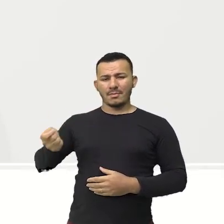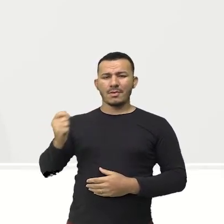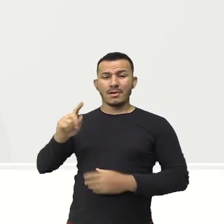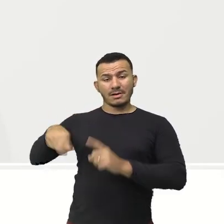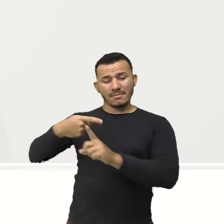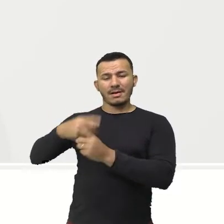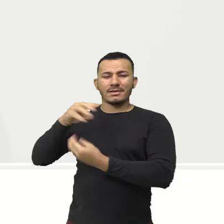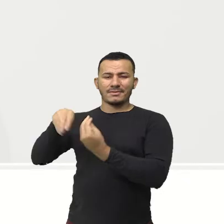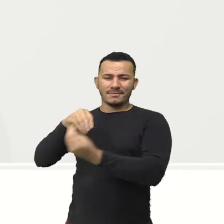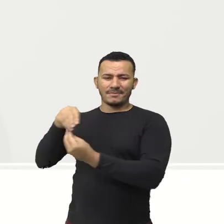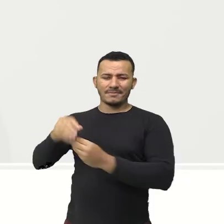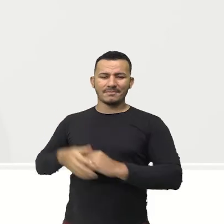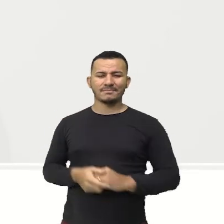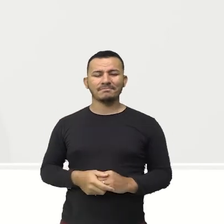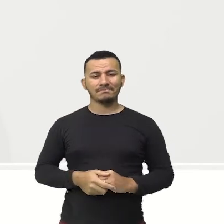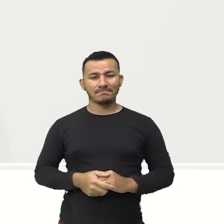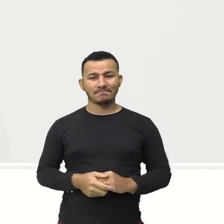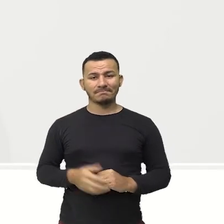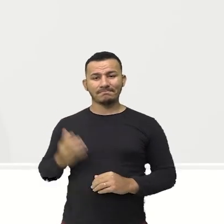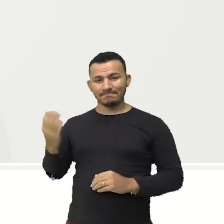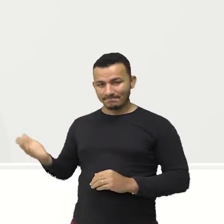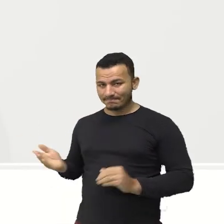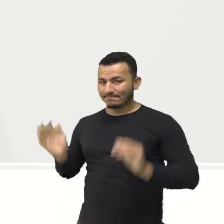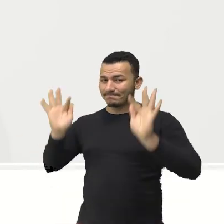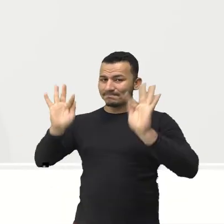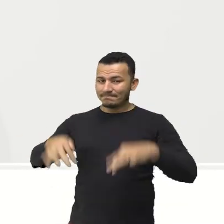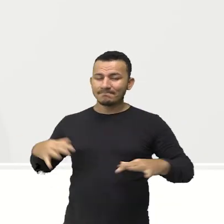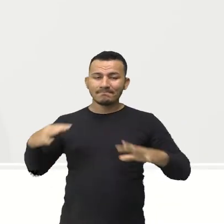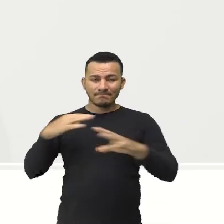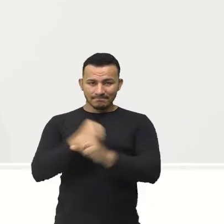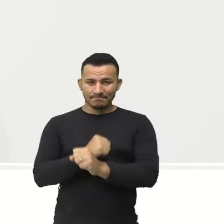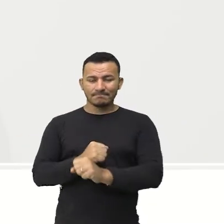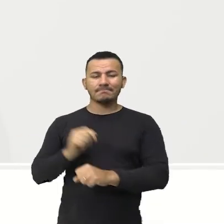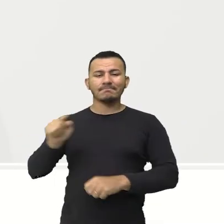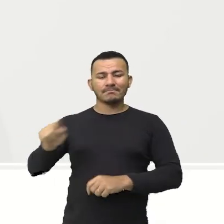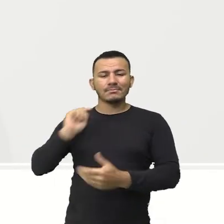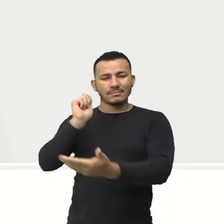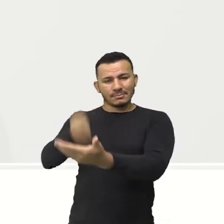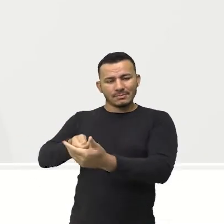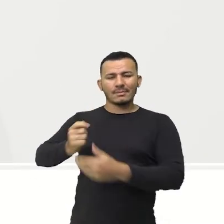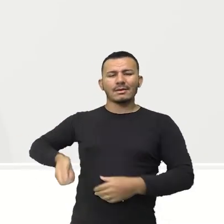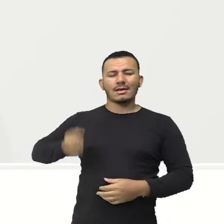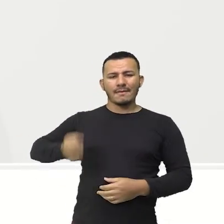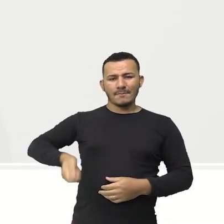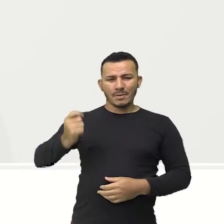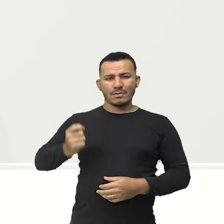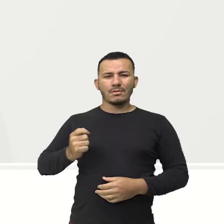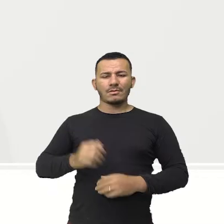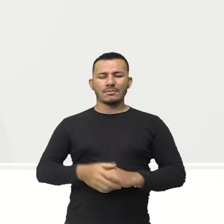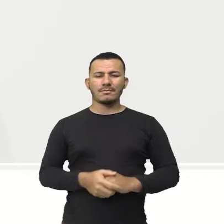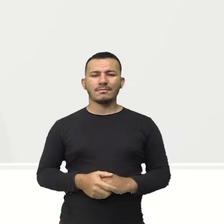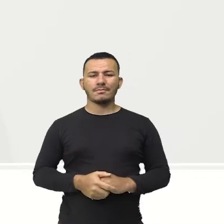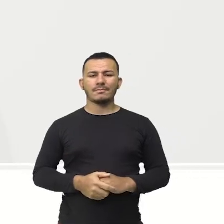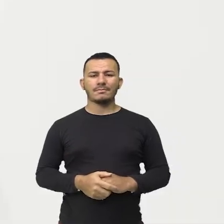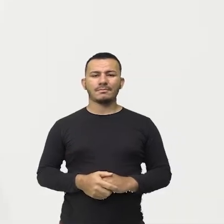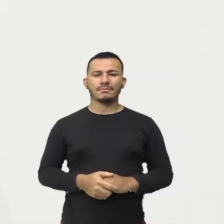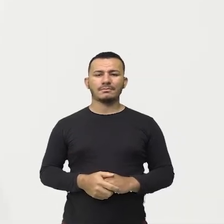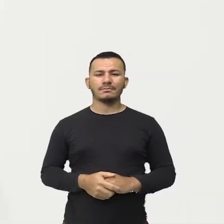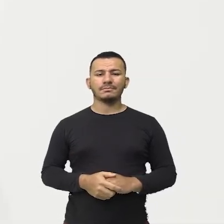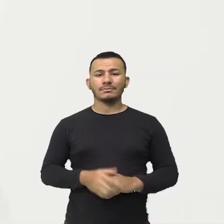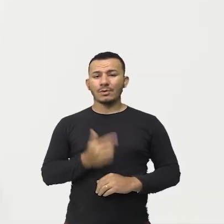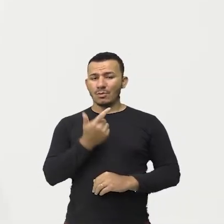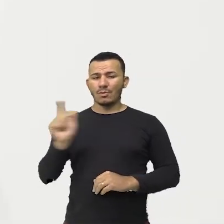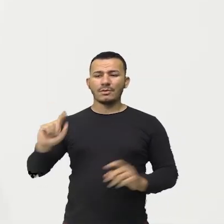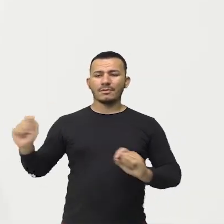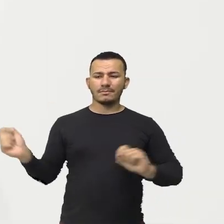R$14,50. Beleza? Fechou, então, o valor que será pago aí por uma tapioca com recheio de R$ 8,50.